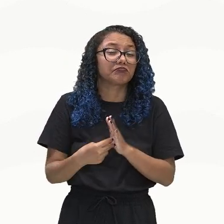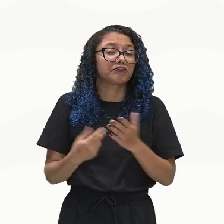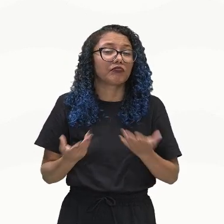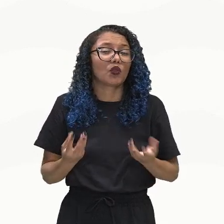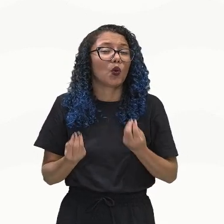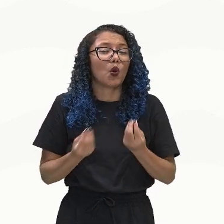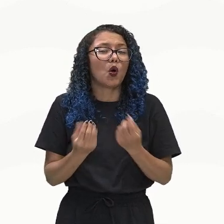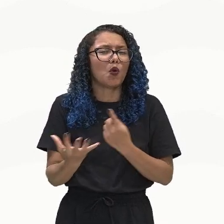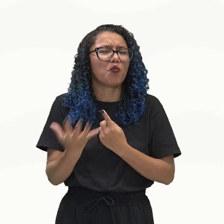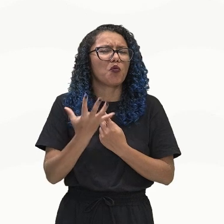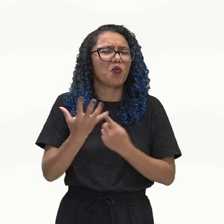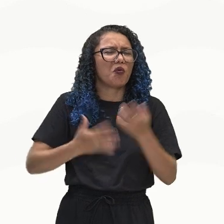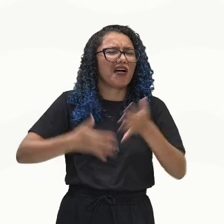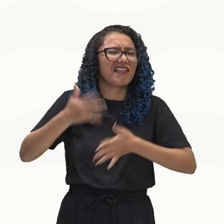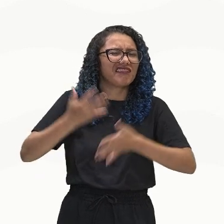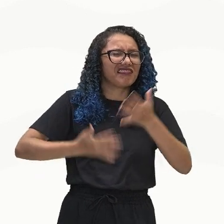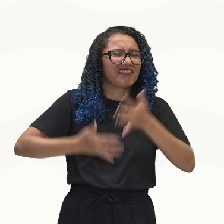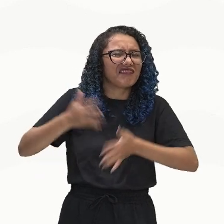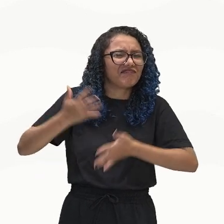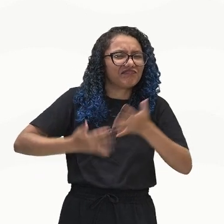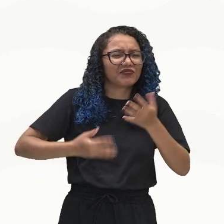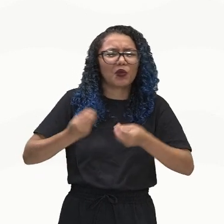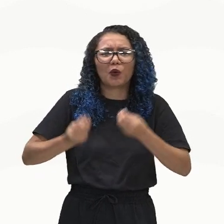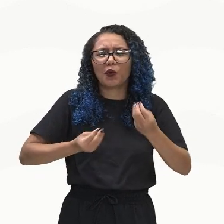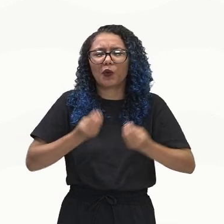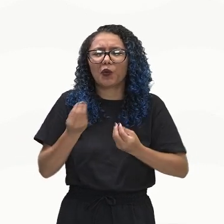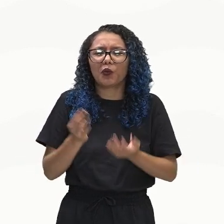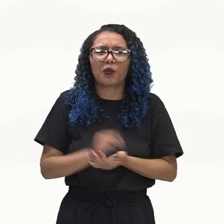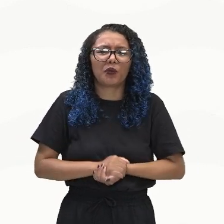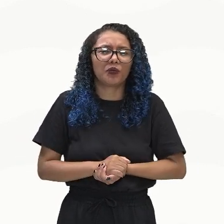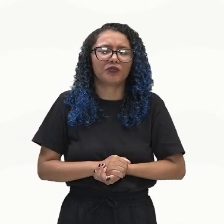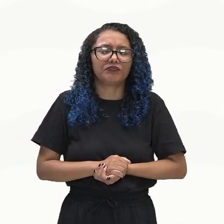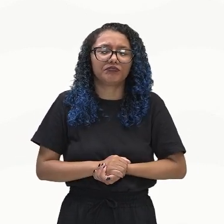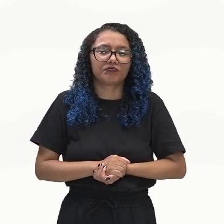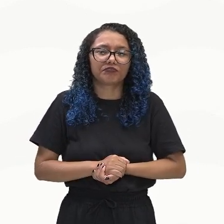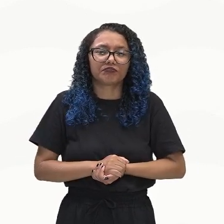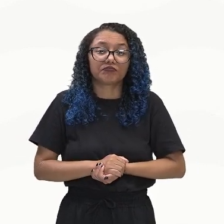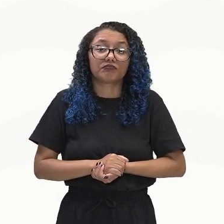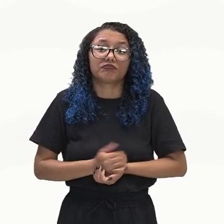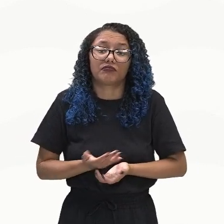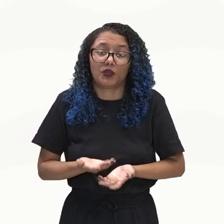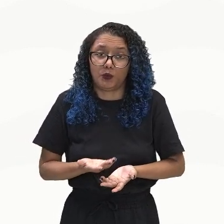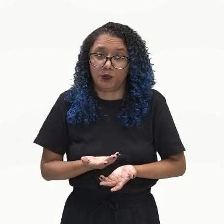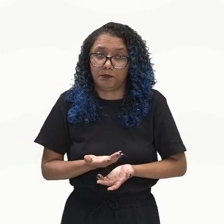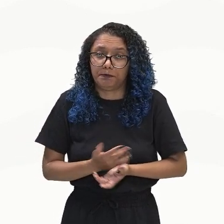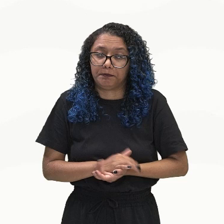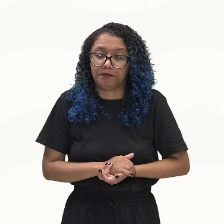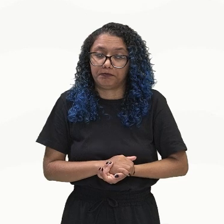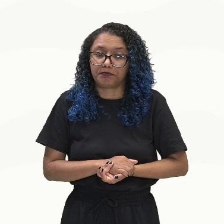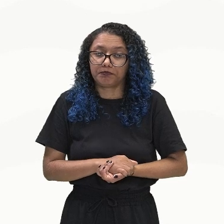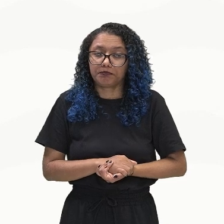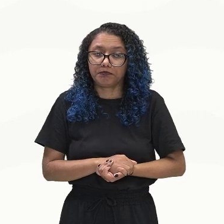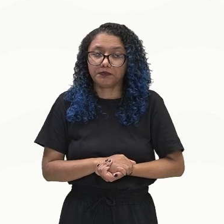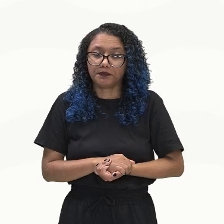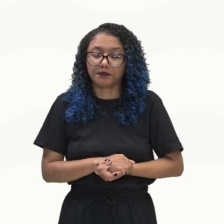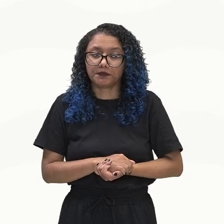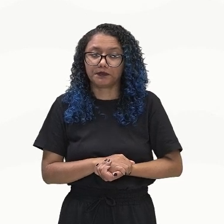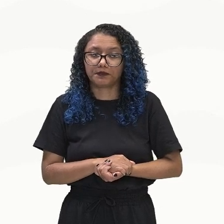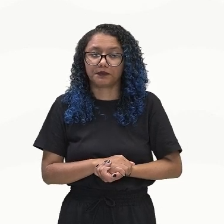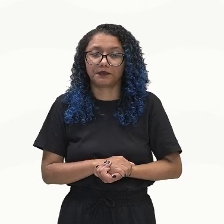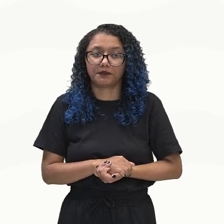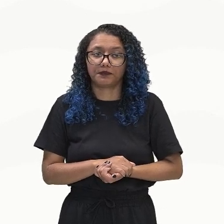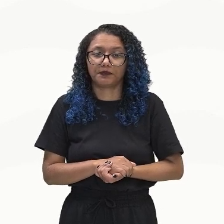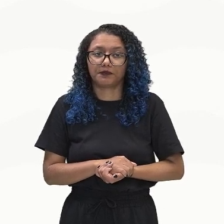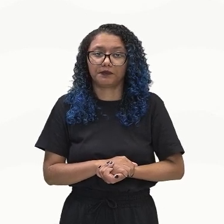me atrapalhar? Então, as crenças limitantes, elas